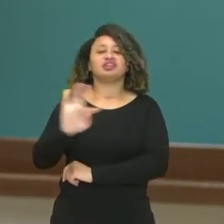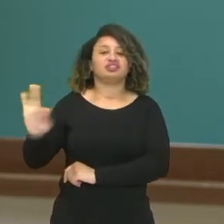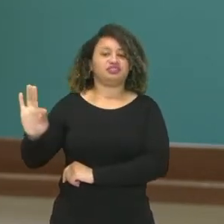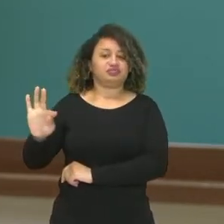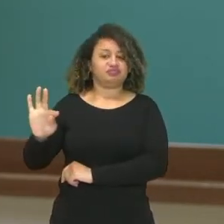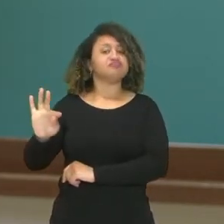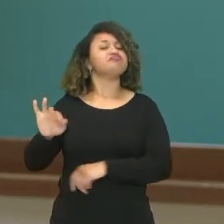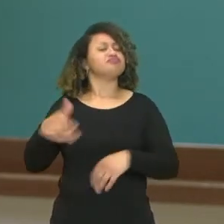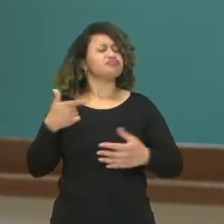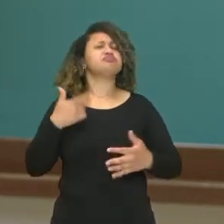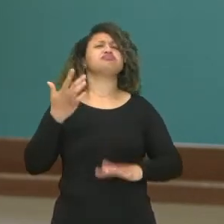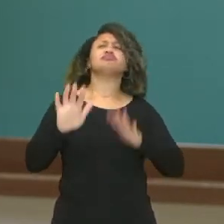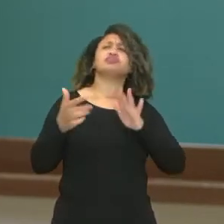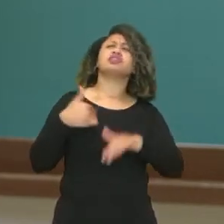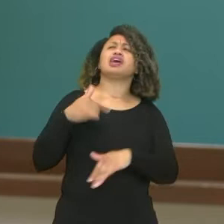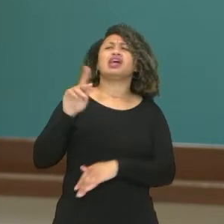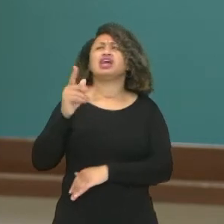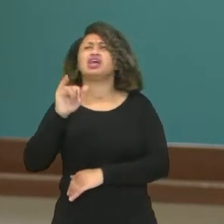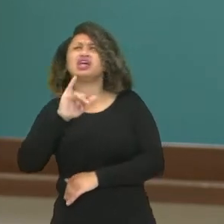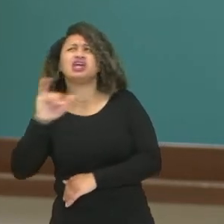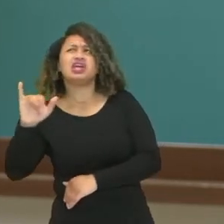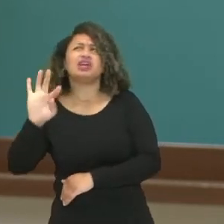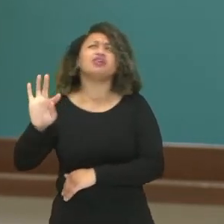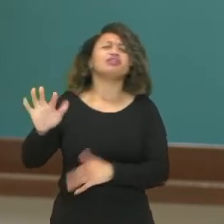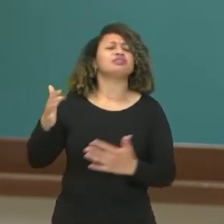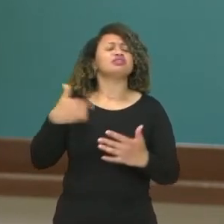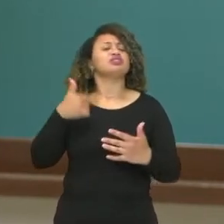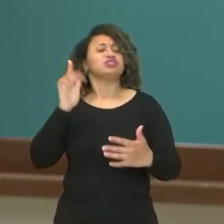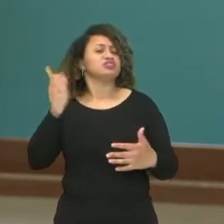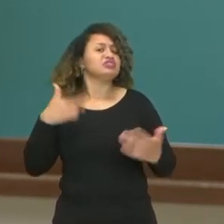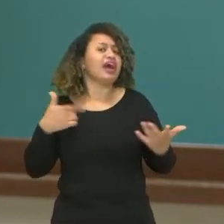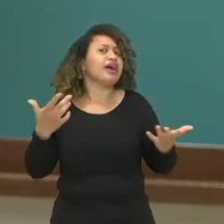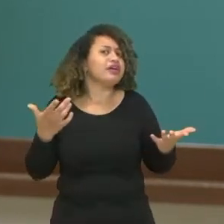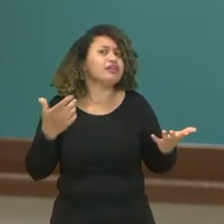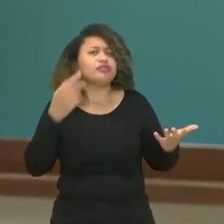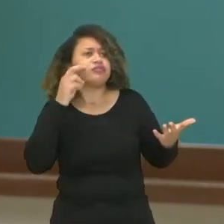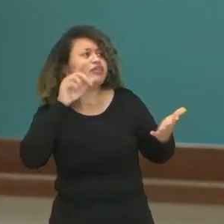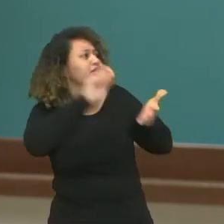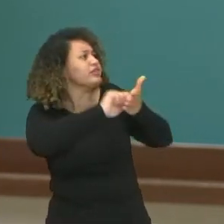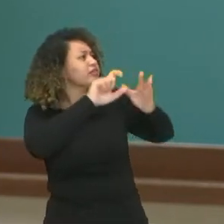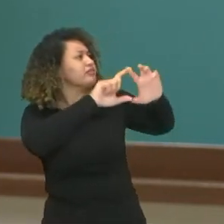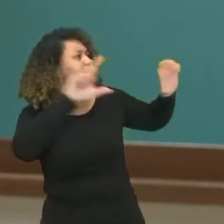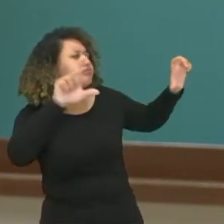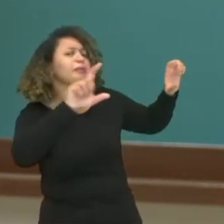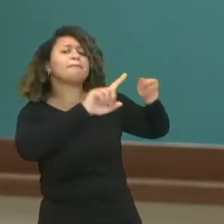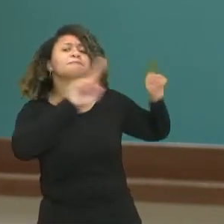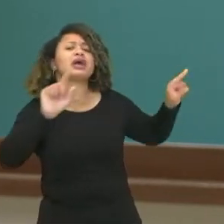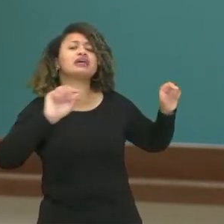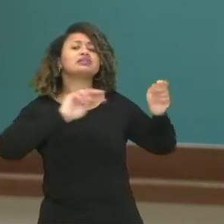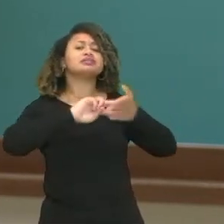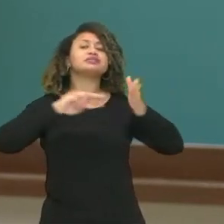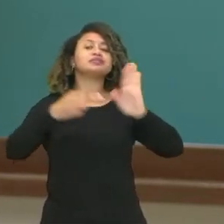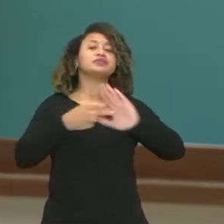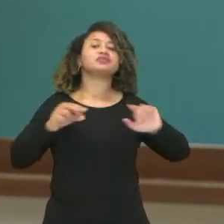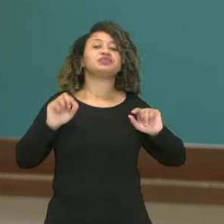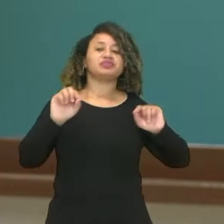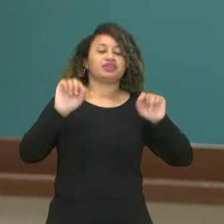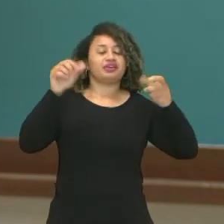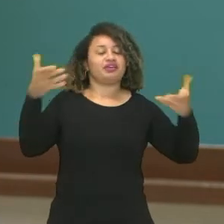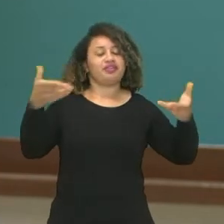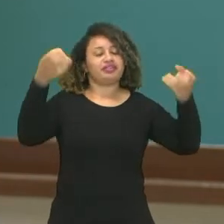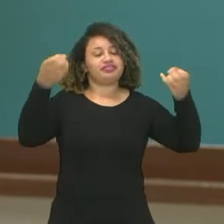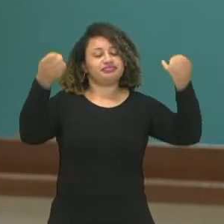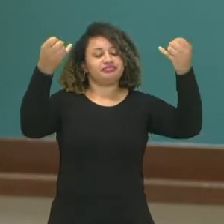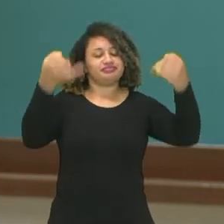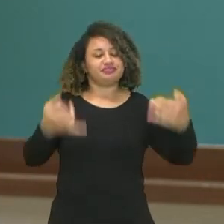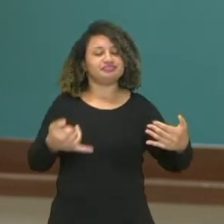vezes a gente escuta falar em HIIT, já vi muitas vezes escrito HIIT, mas eu não sei o que significa isso. Então eu vou tentar detalhar isso para vocês